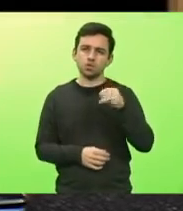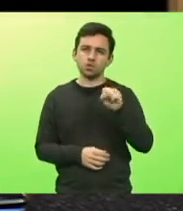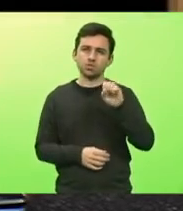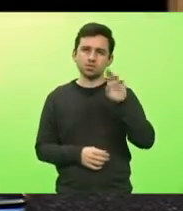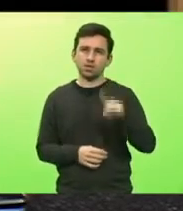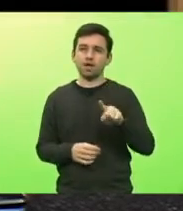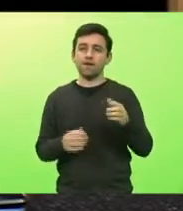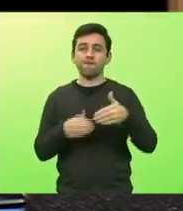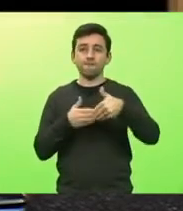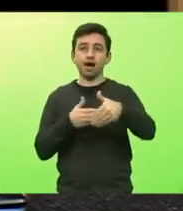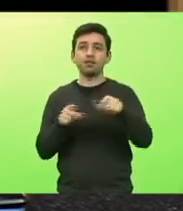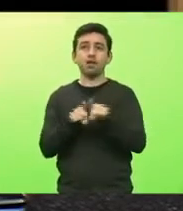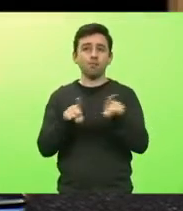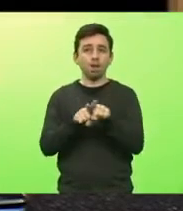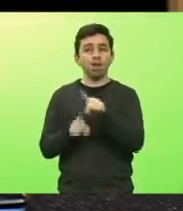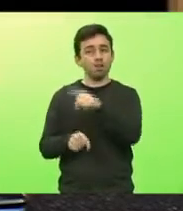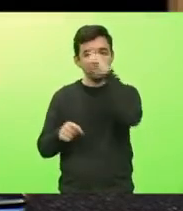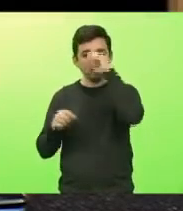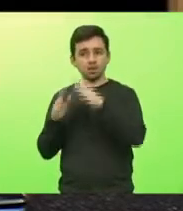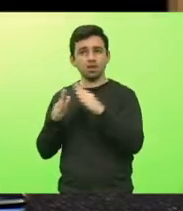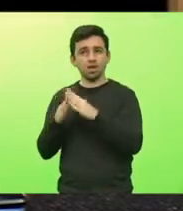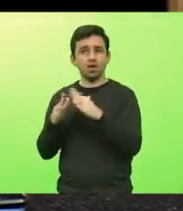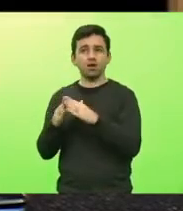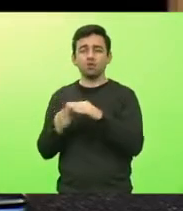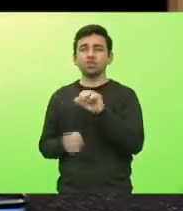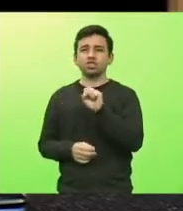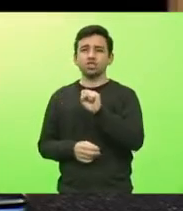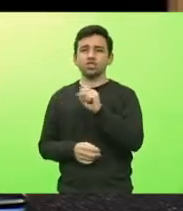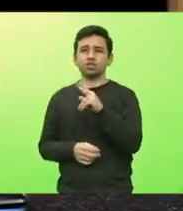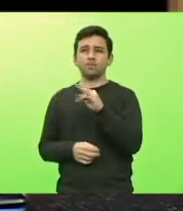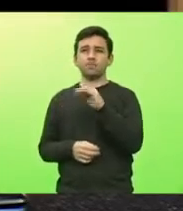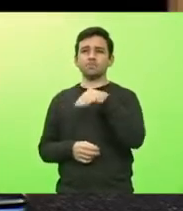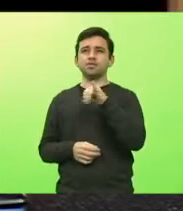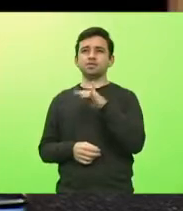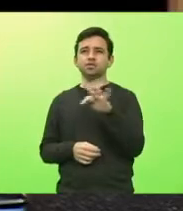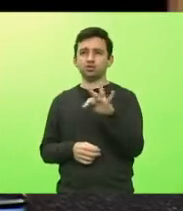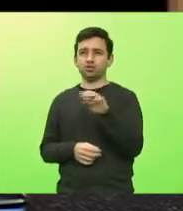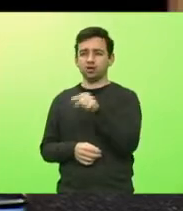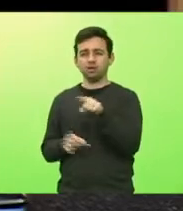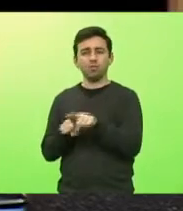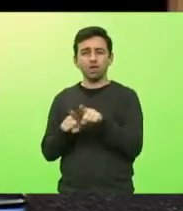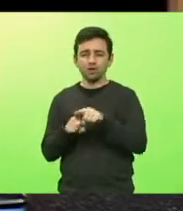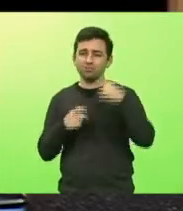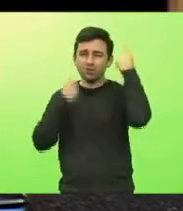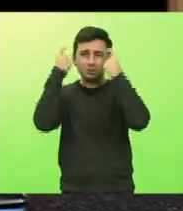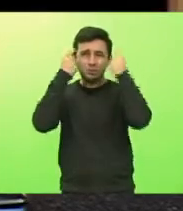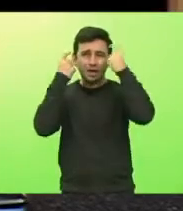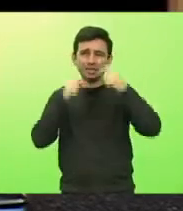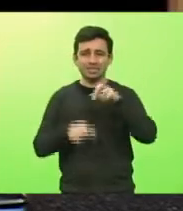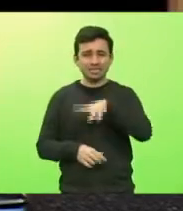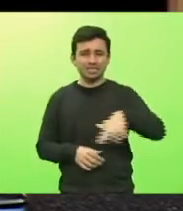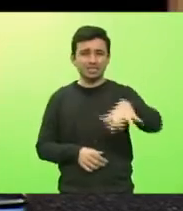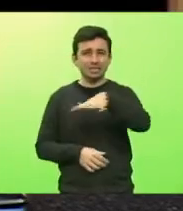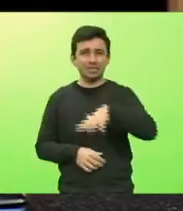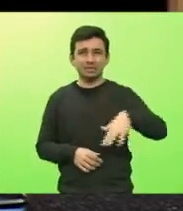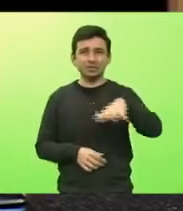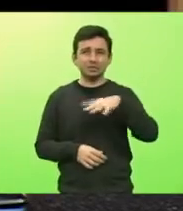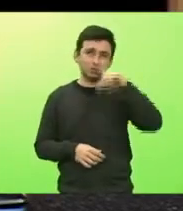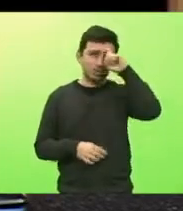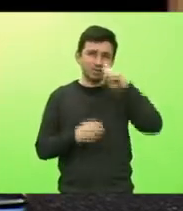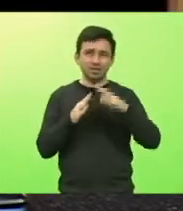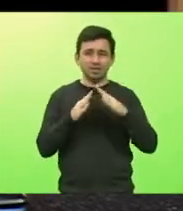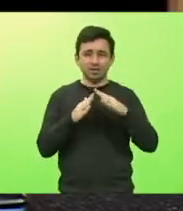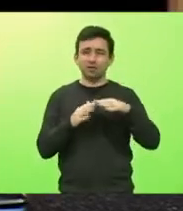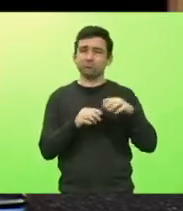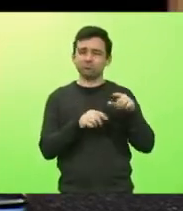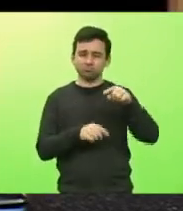Regional Hans-Dieter Schmidt. Estamos numa preocupação enorme na nossa região. Quando eu falo nossa região, o Hospital São José é regional, não atende